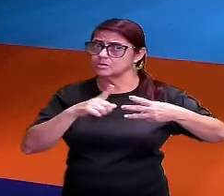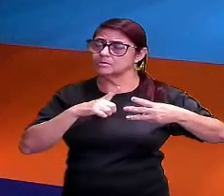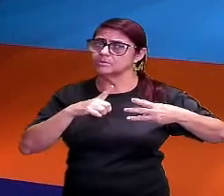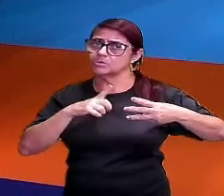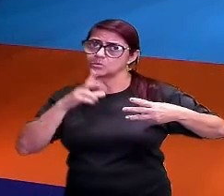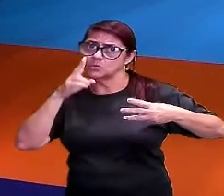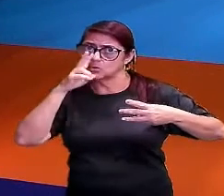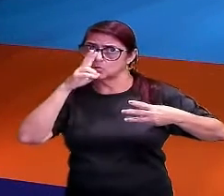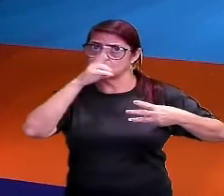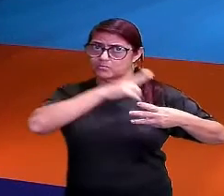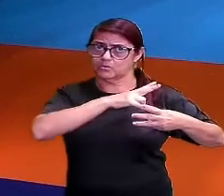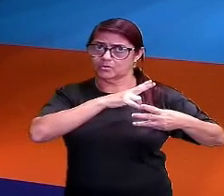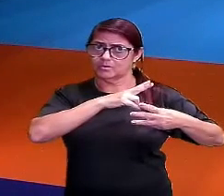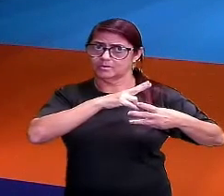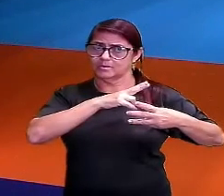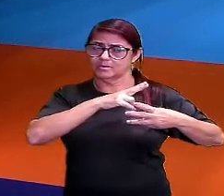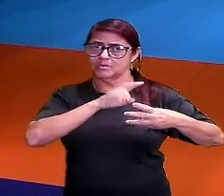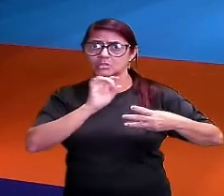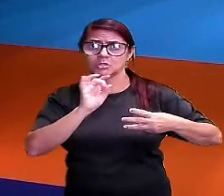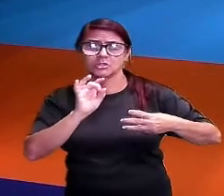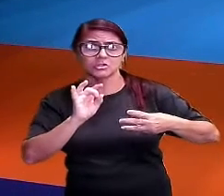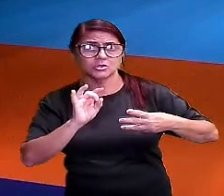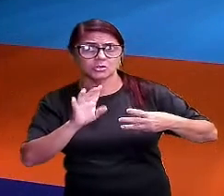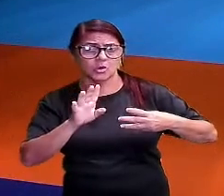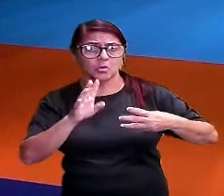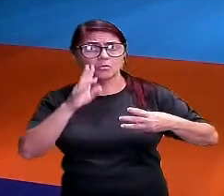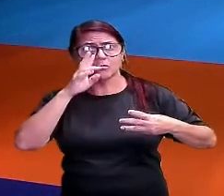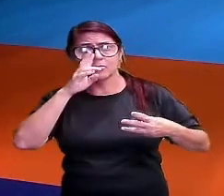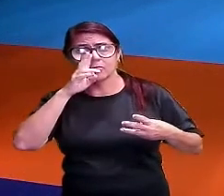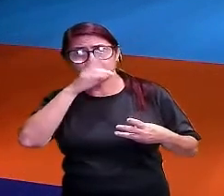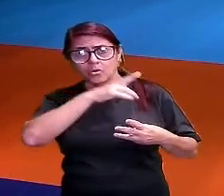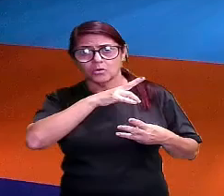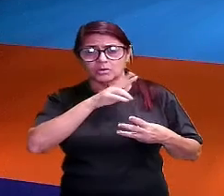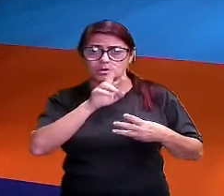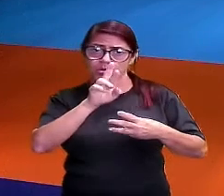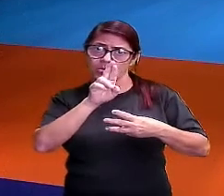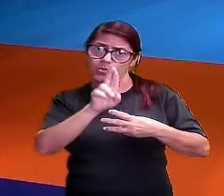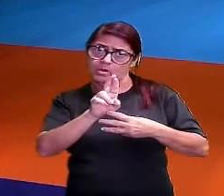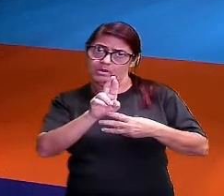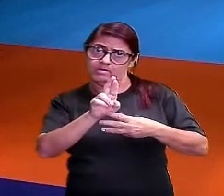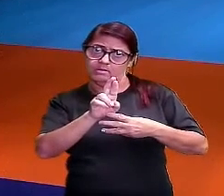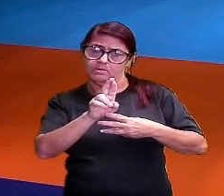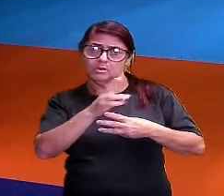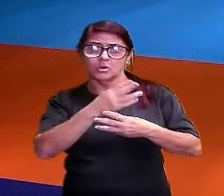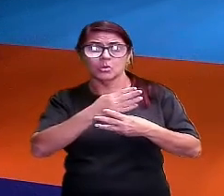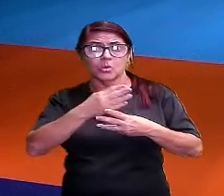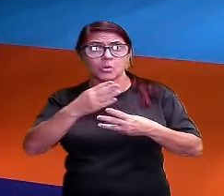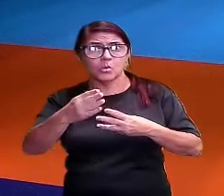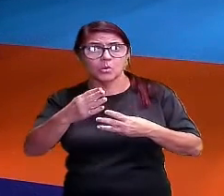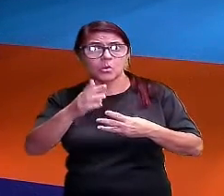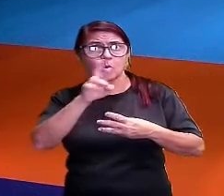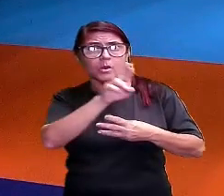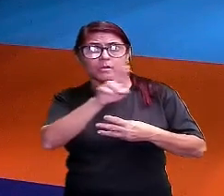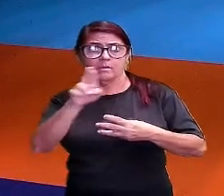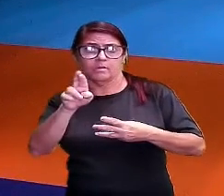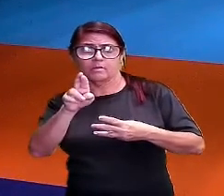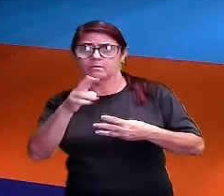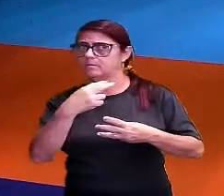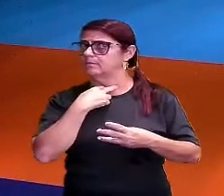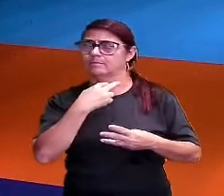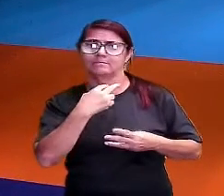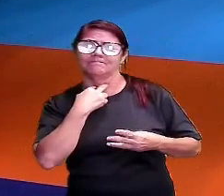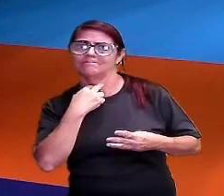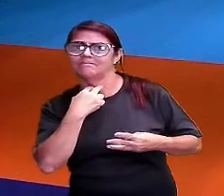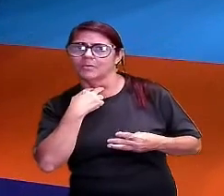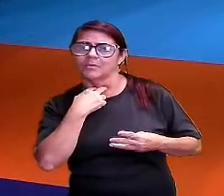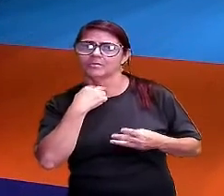forte? Então, se ele já tem o som forte, não é preciso a gente escrever o RR